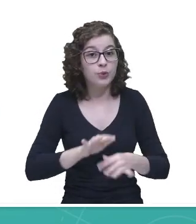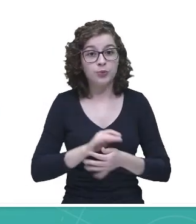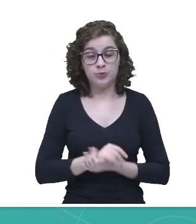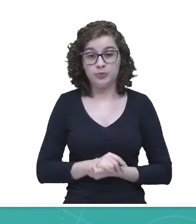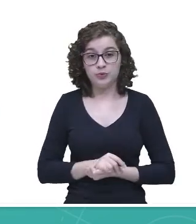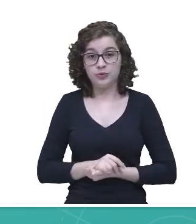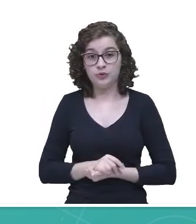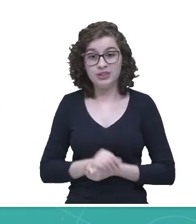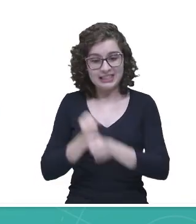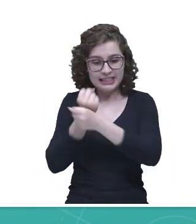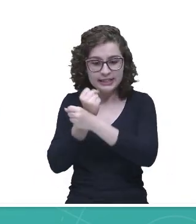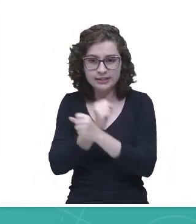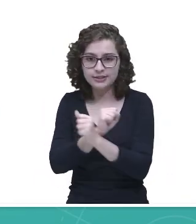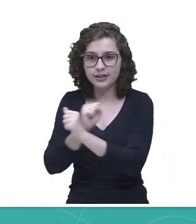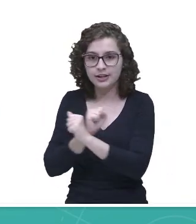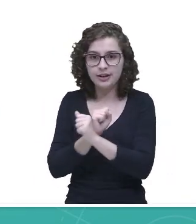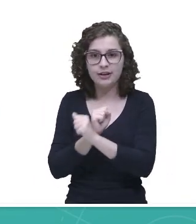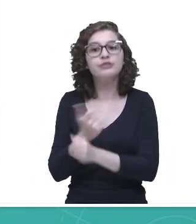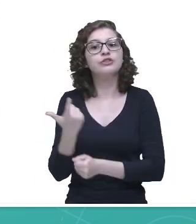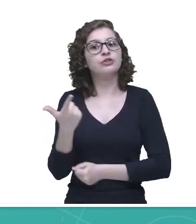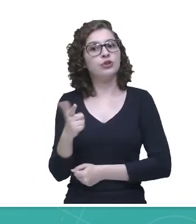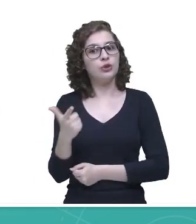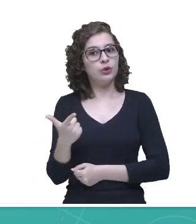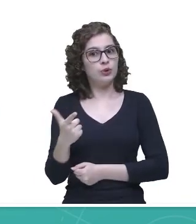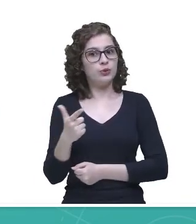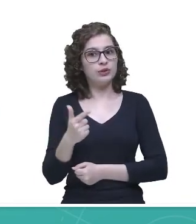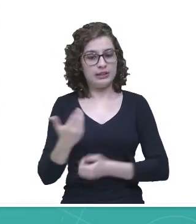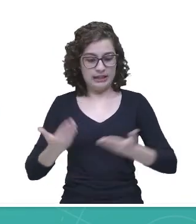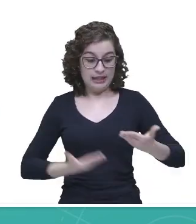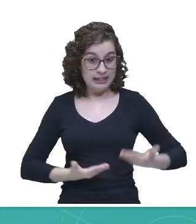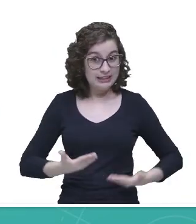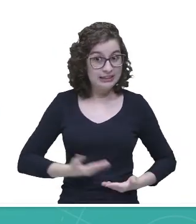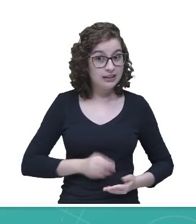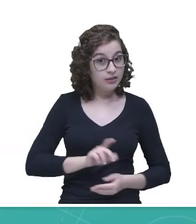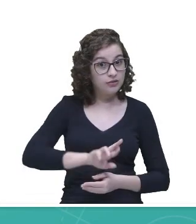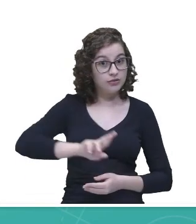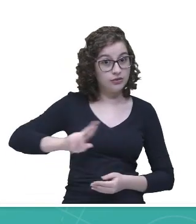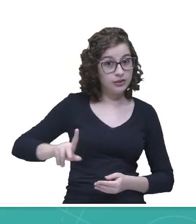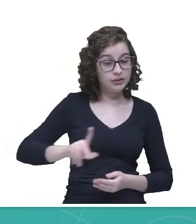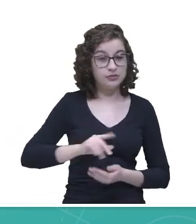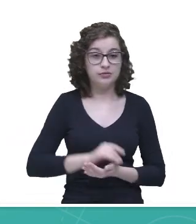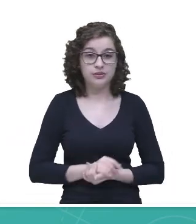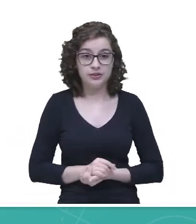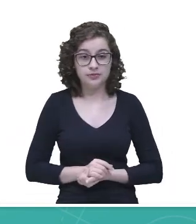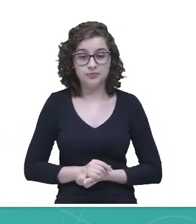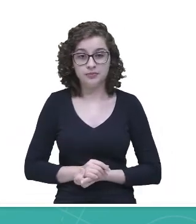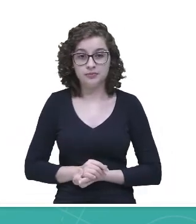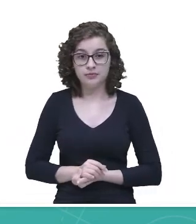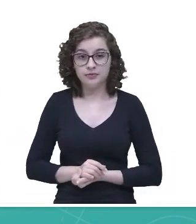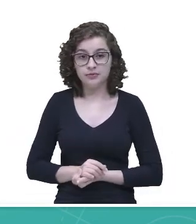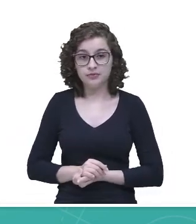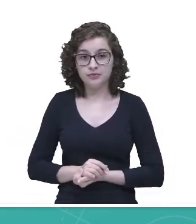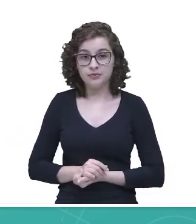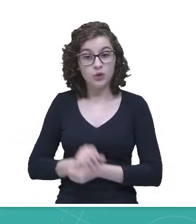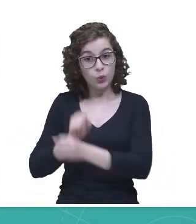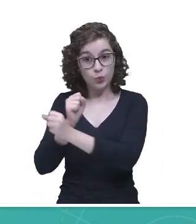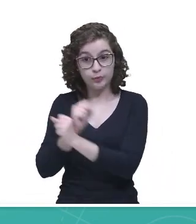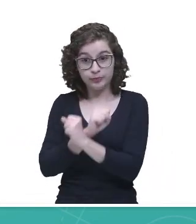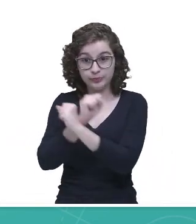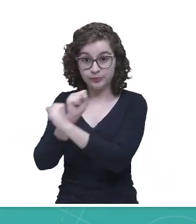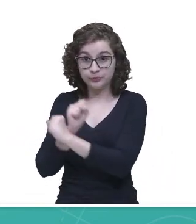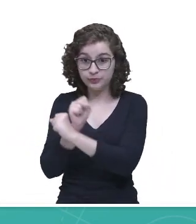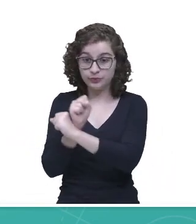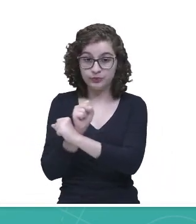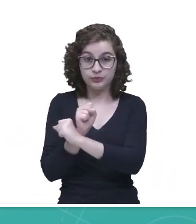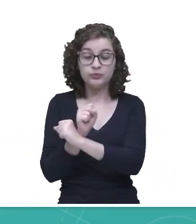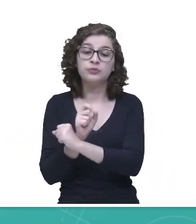a escravos. Por que é diferente de servos? Já expliquei isso para vocês na aula. Veja bem, gente, o escravo, ele